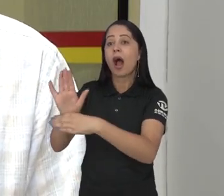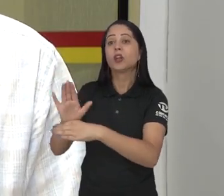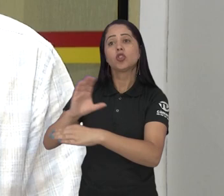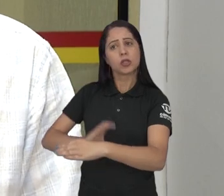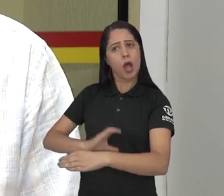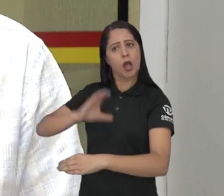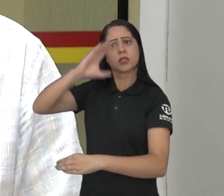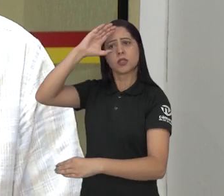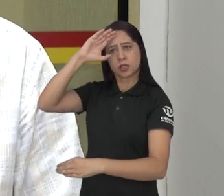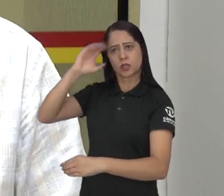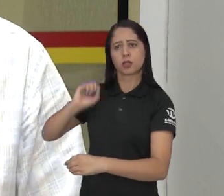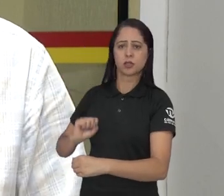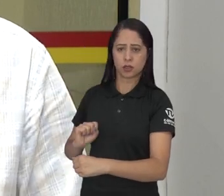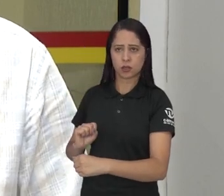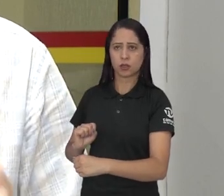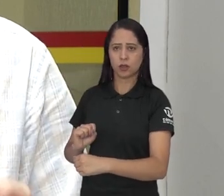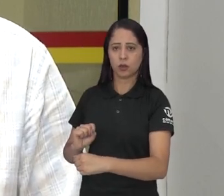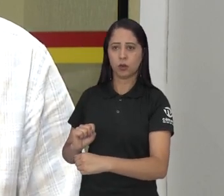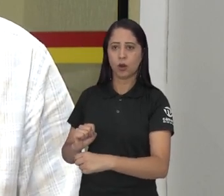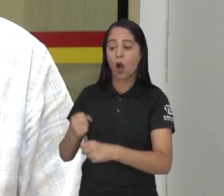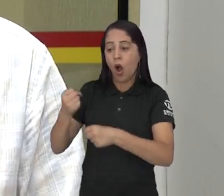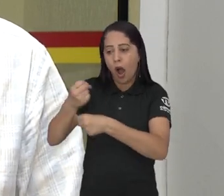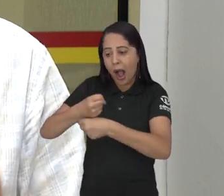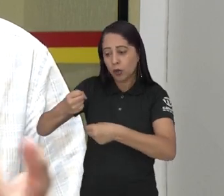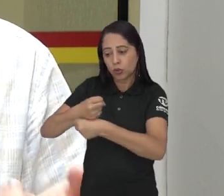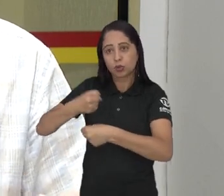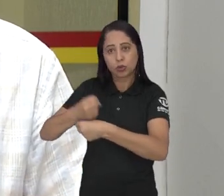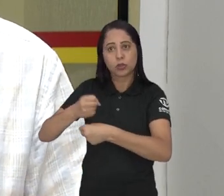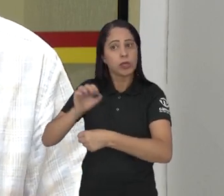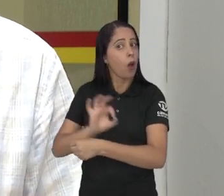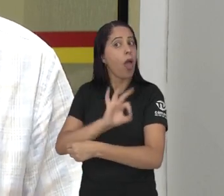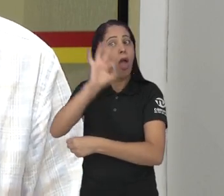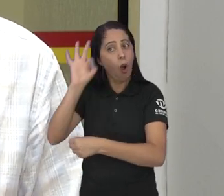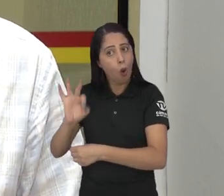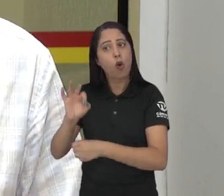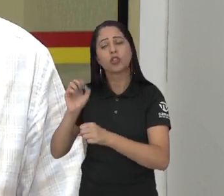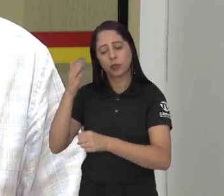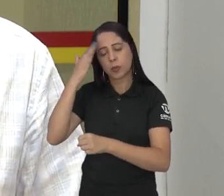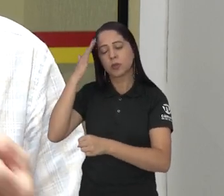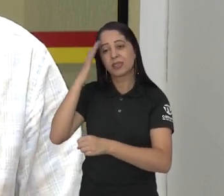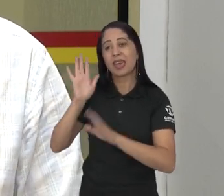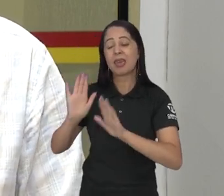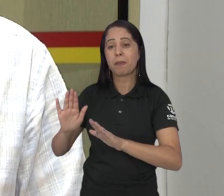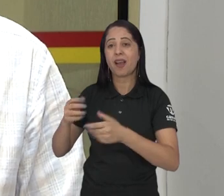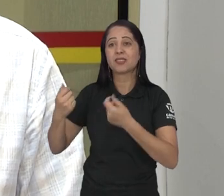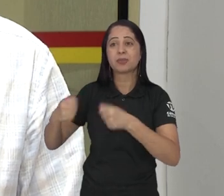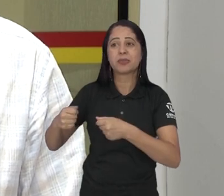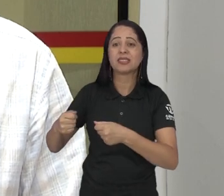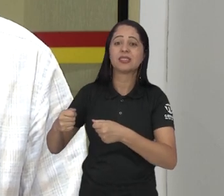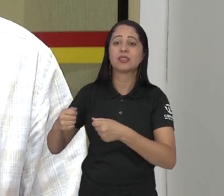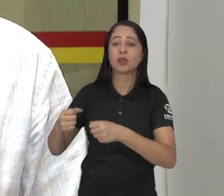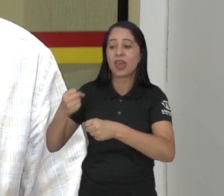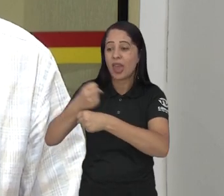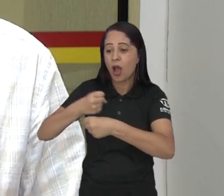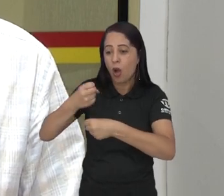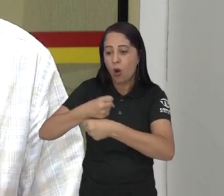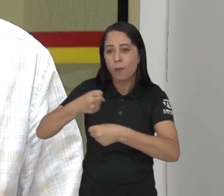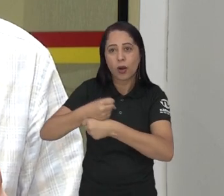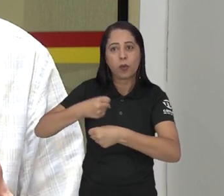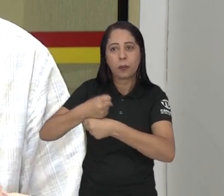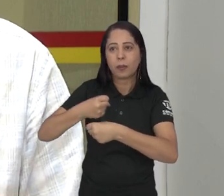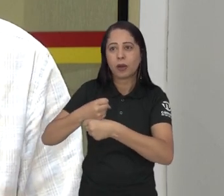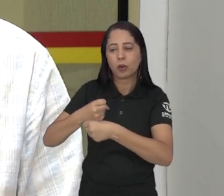o cidadão não criticar a obra porque a obra é importante ela vai modernizar o centro da cidade Porém ela tem que ser